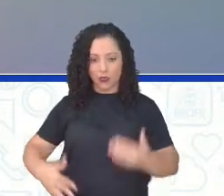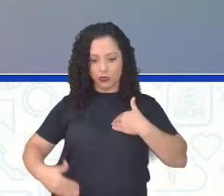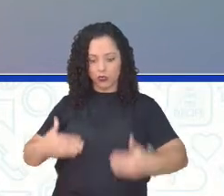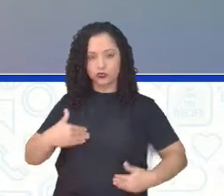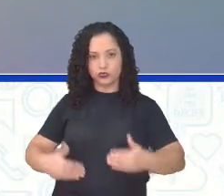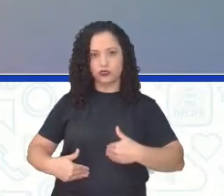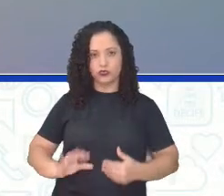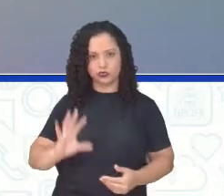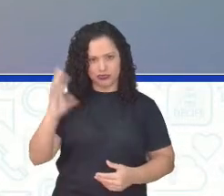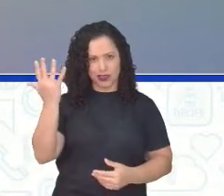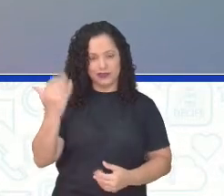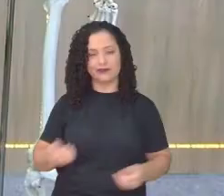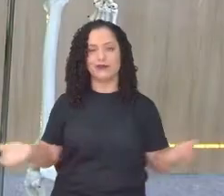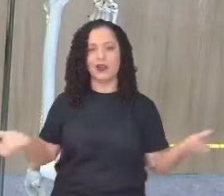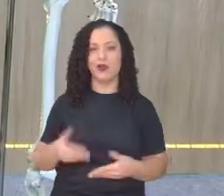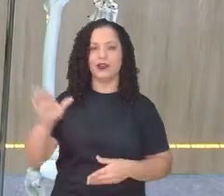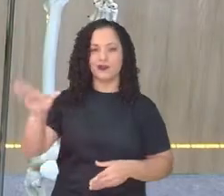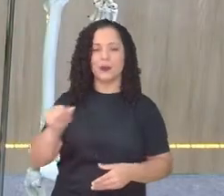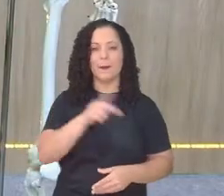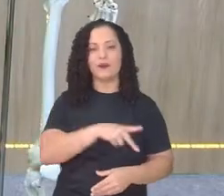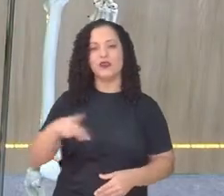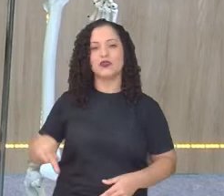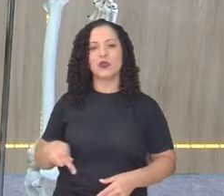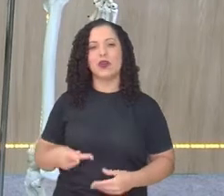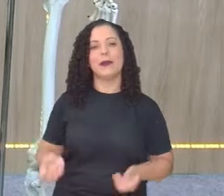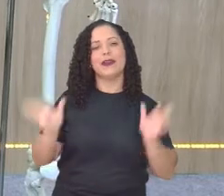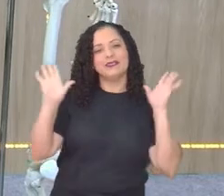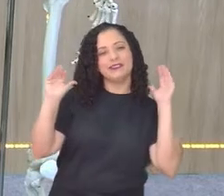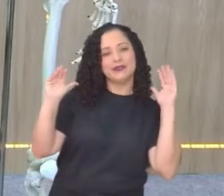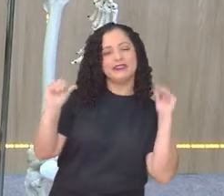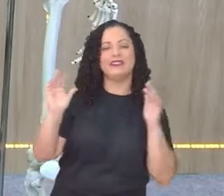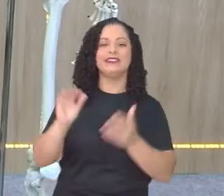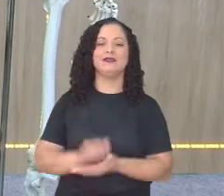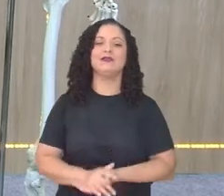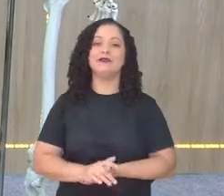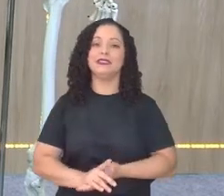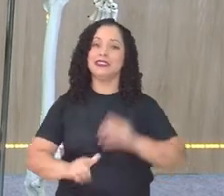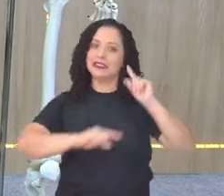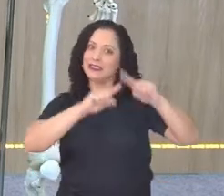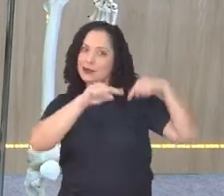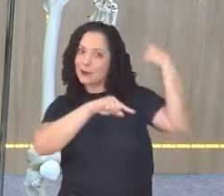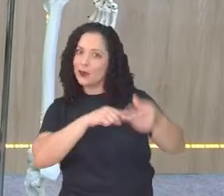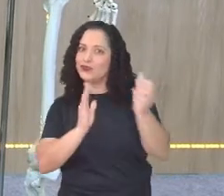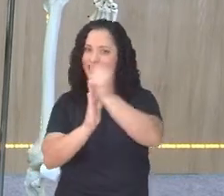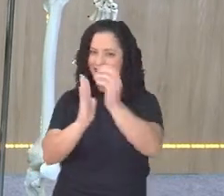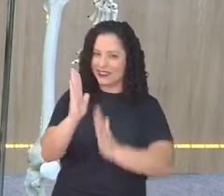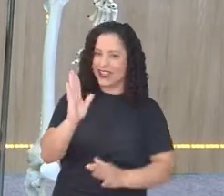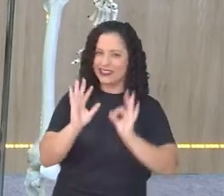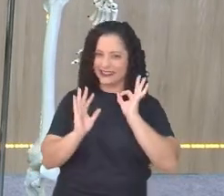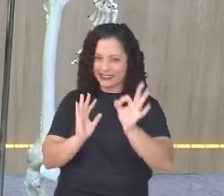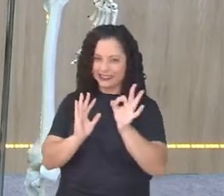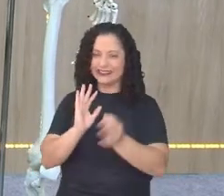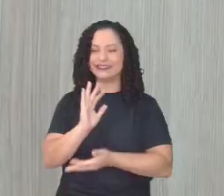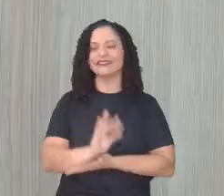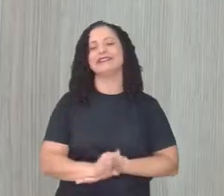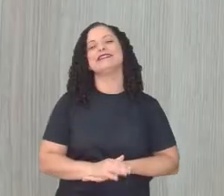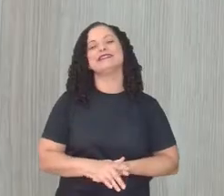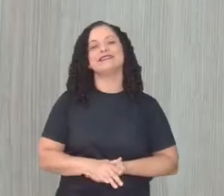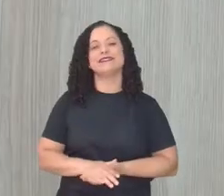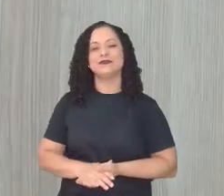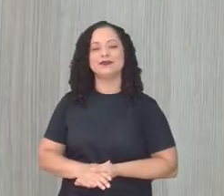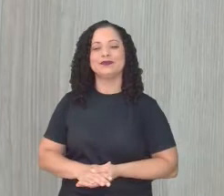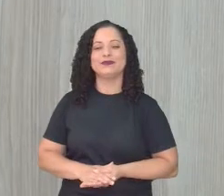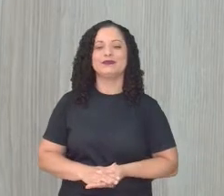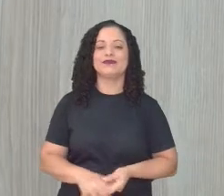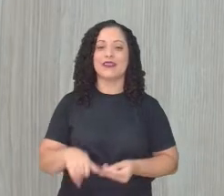Cláudia para se despedir de vocês e fazer algumas considerações finais e eu volto com uma tarefinha, ok? Isso aí, professora